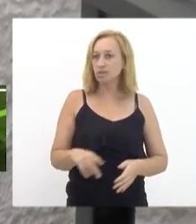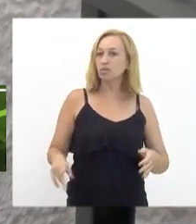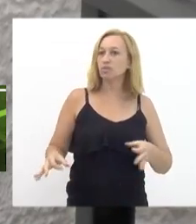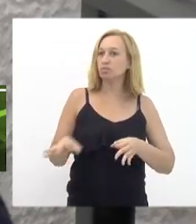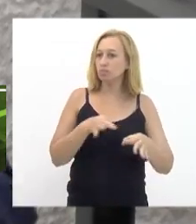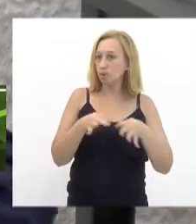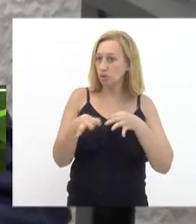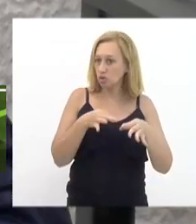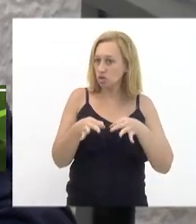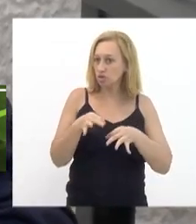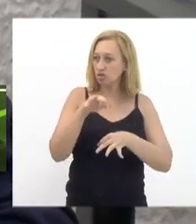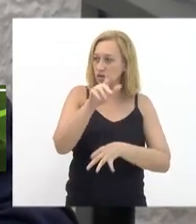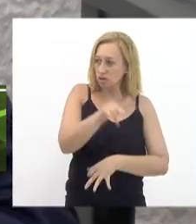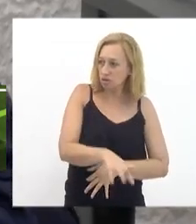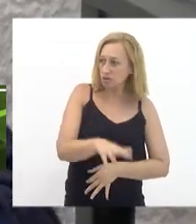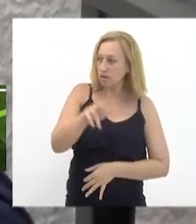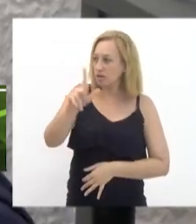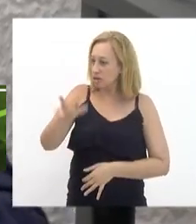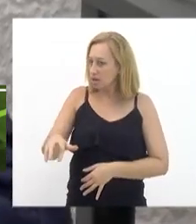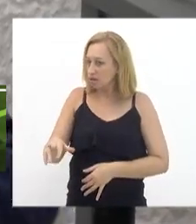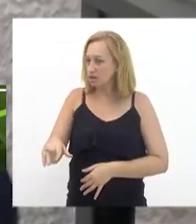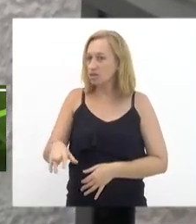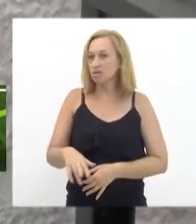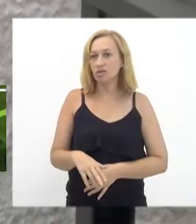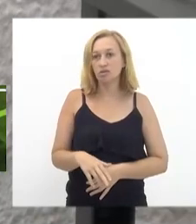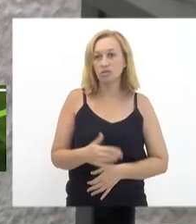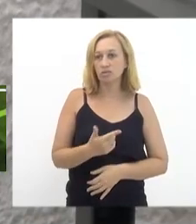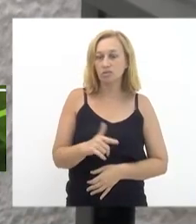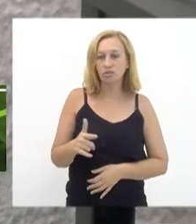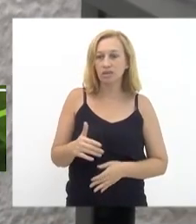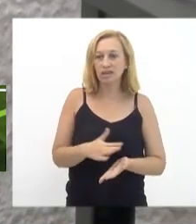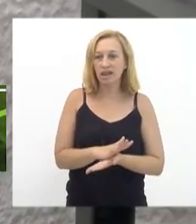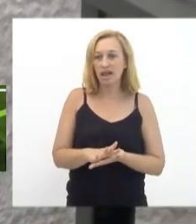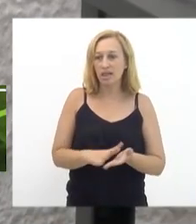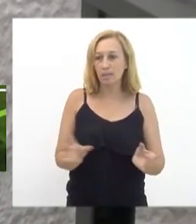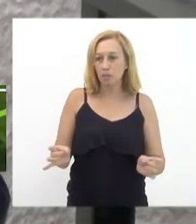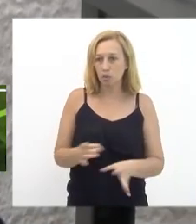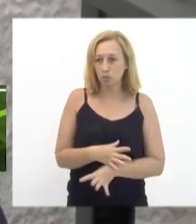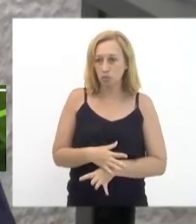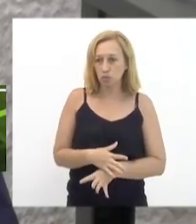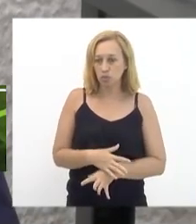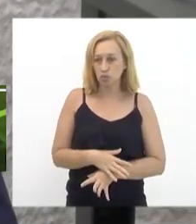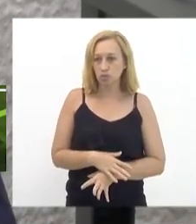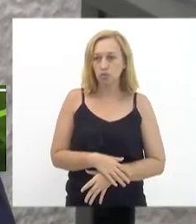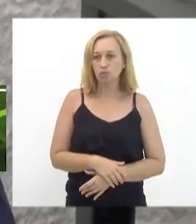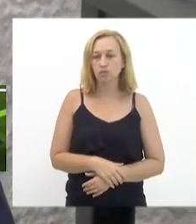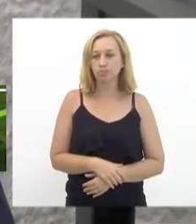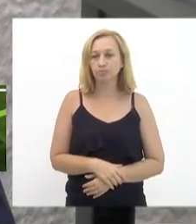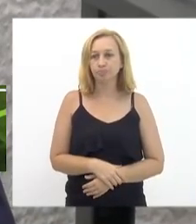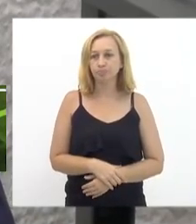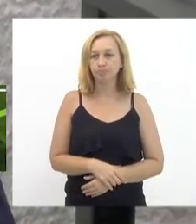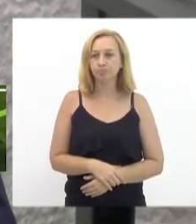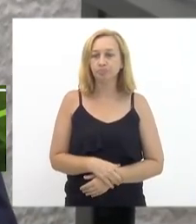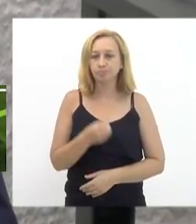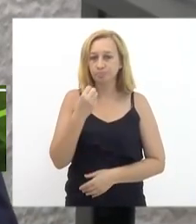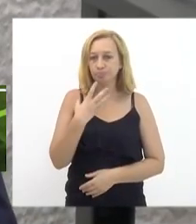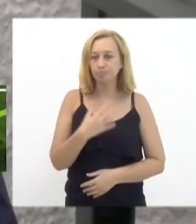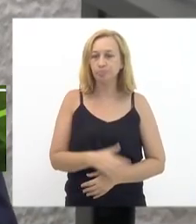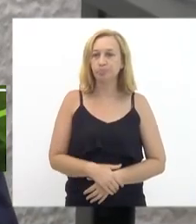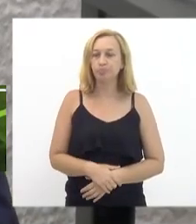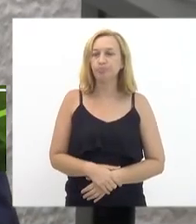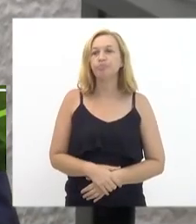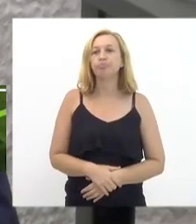projetos Eles são diferentes um do outro que não tem forma pronta e é bom